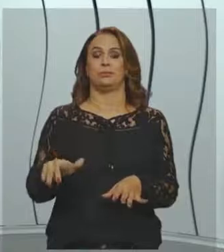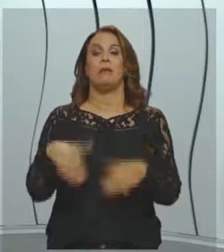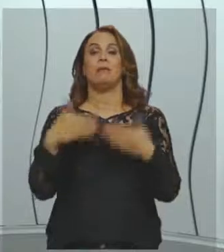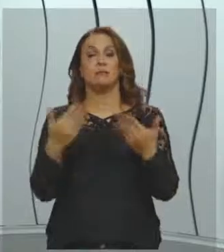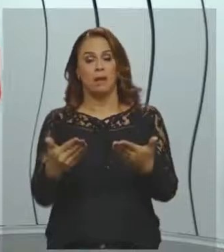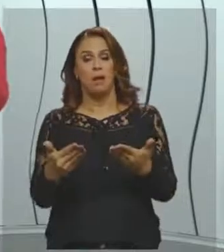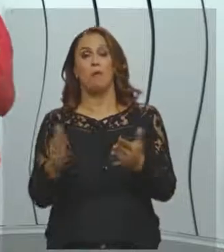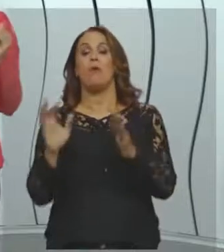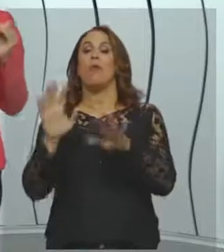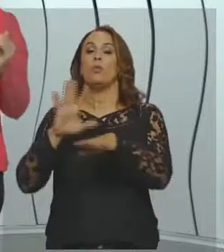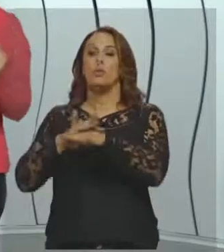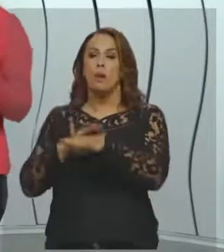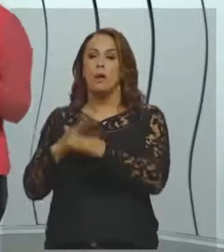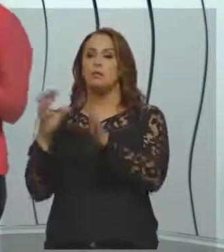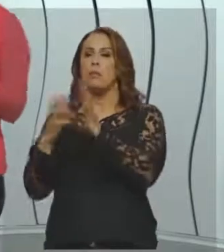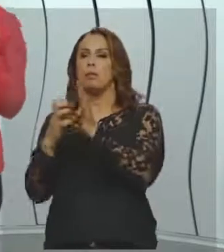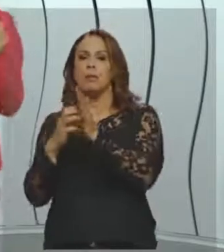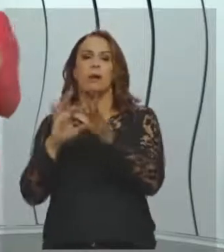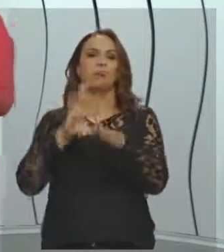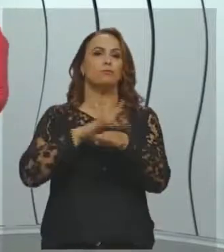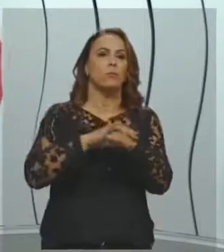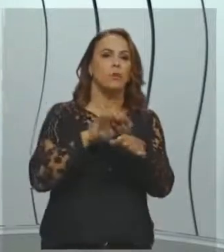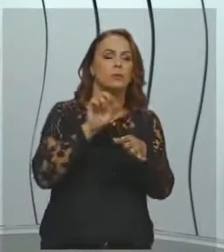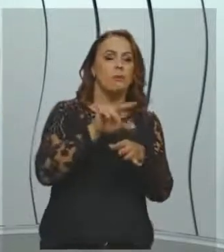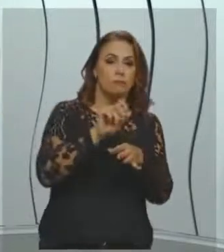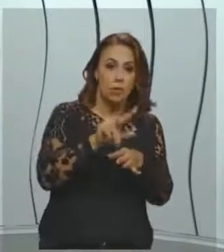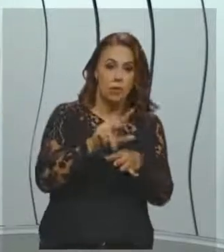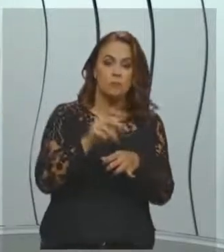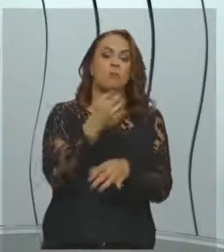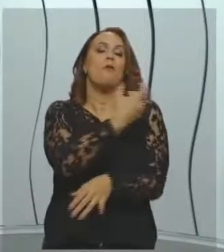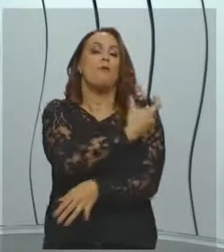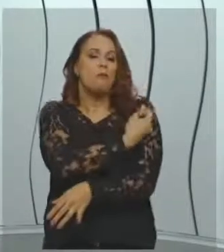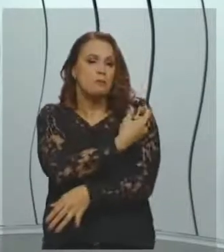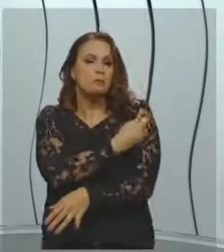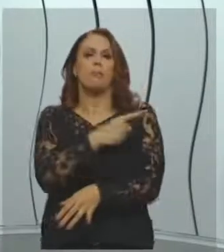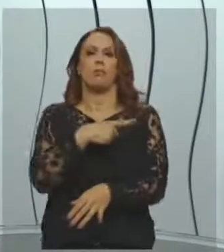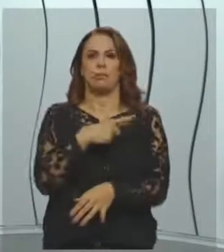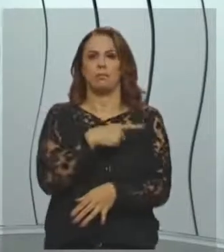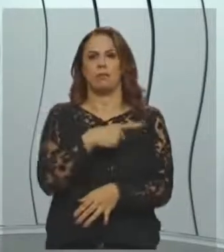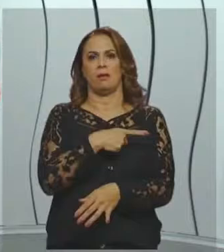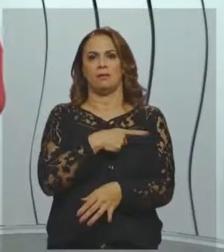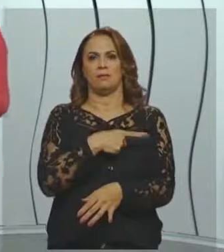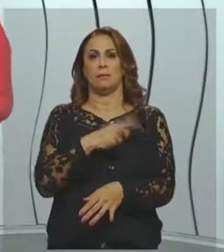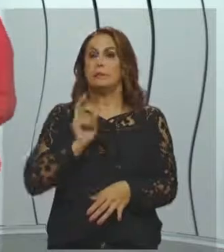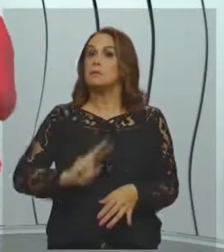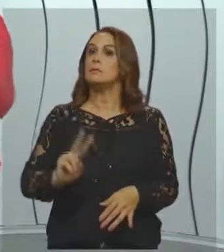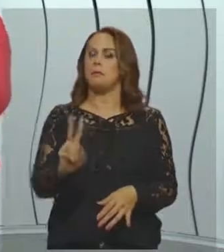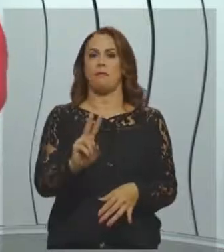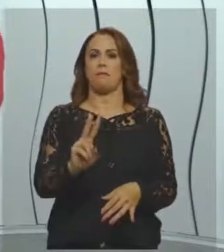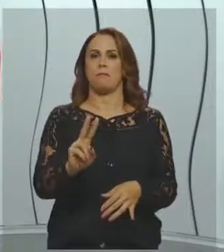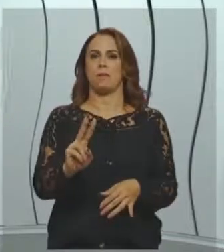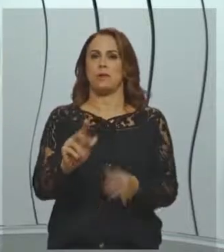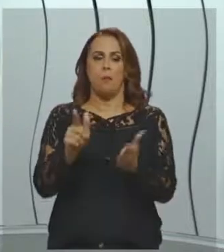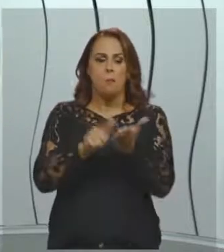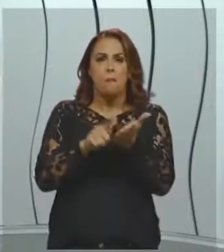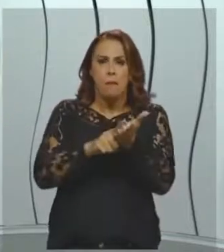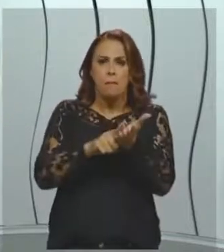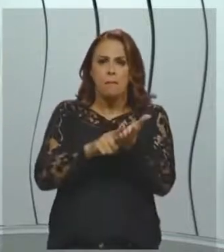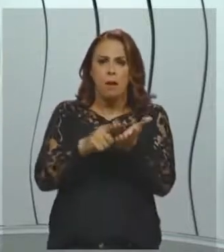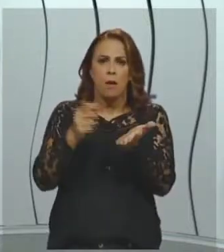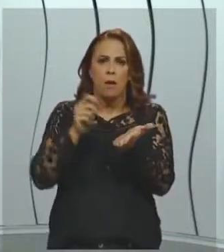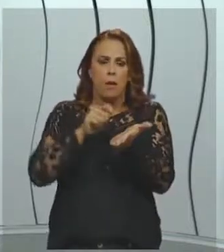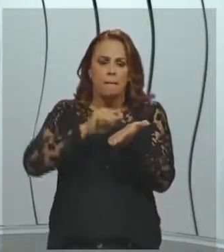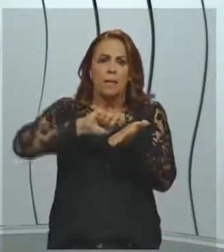aí vacina para evitar essas doenças. Mantenha aí o seu cartão de vacina em dia, converse com a sua